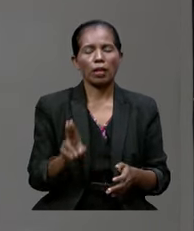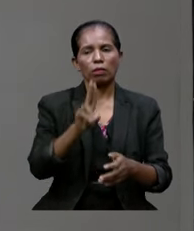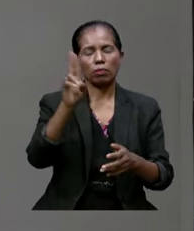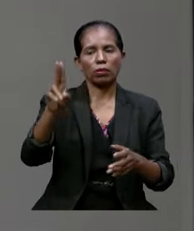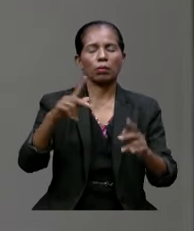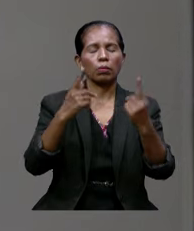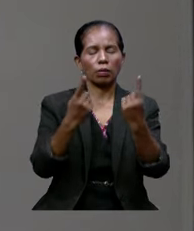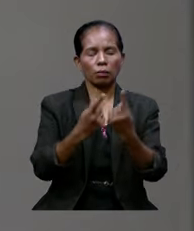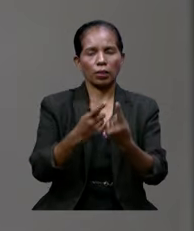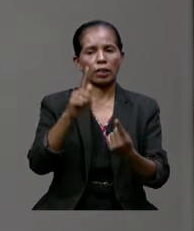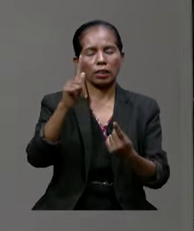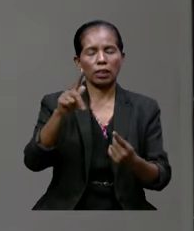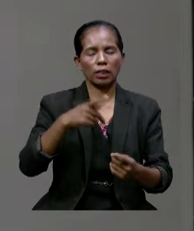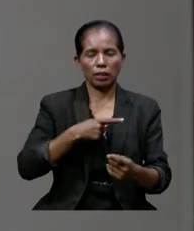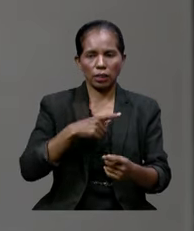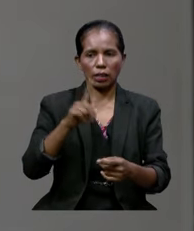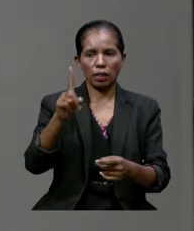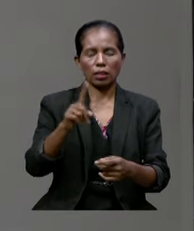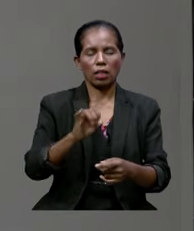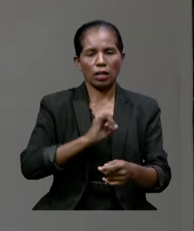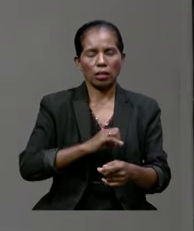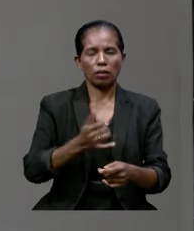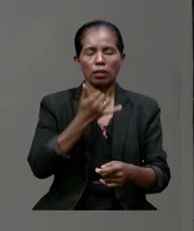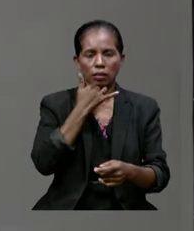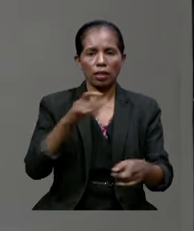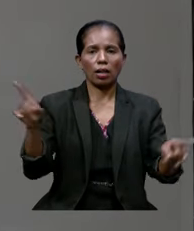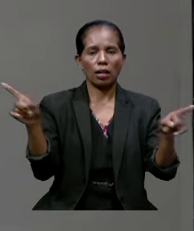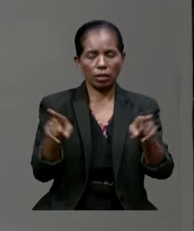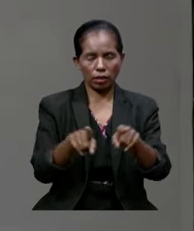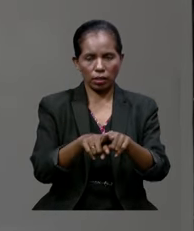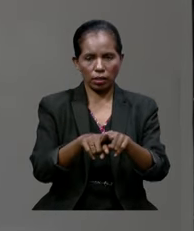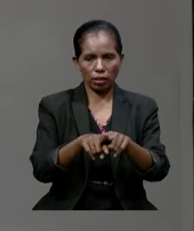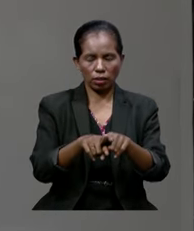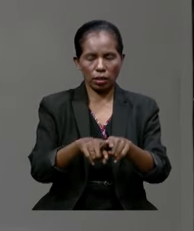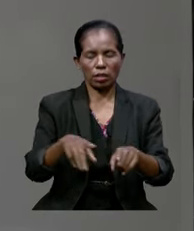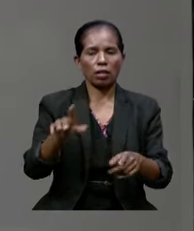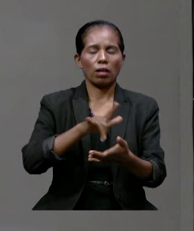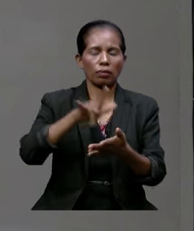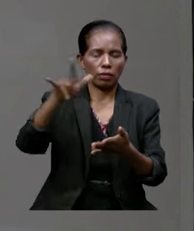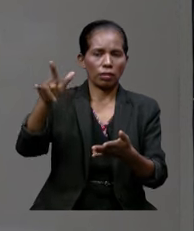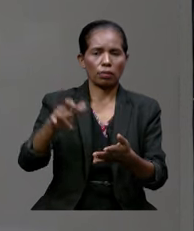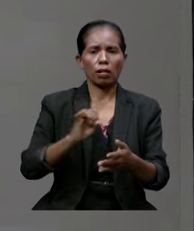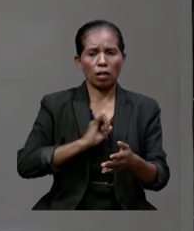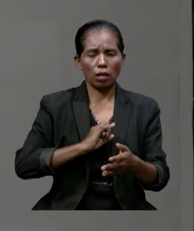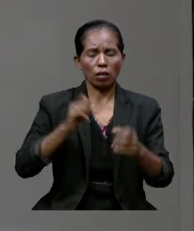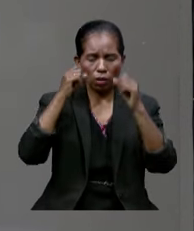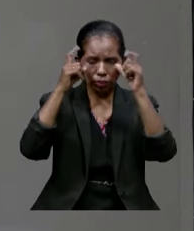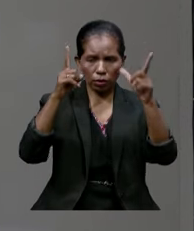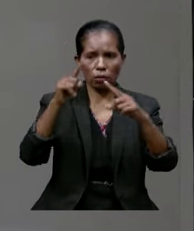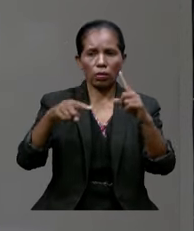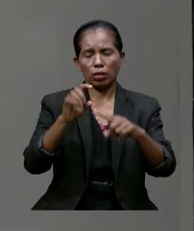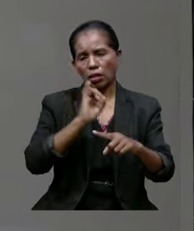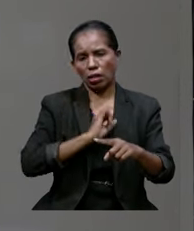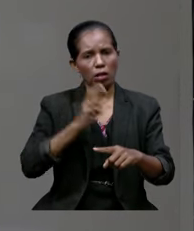companhia da honaran kemarok si hau la sala maxai hanesan naimba aviang refere hawak foda agliutan wangira